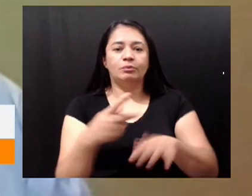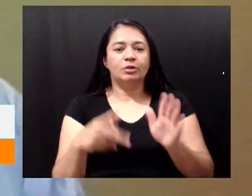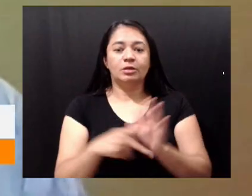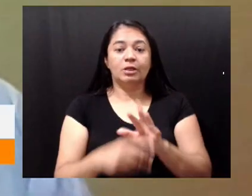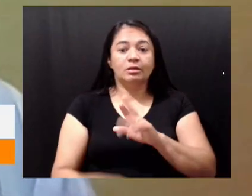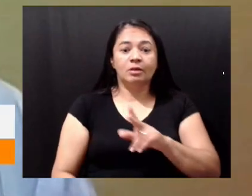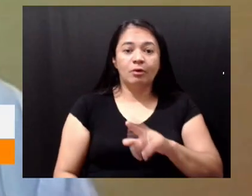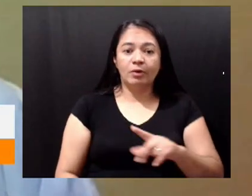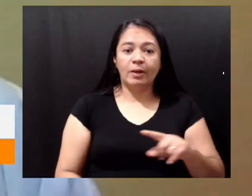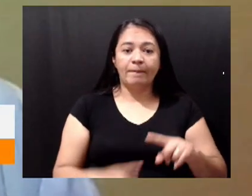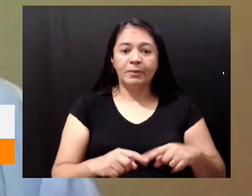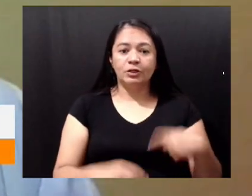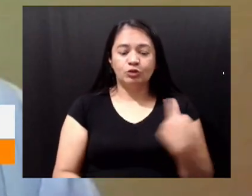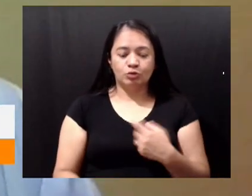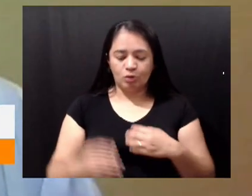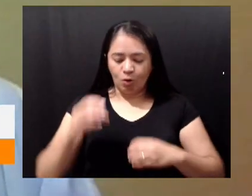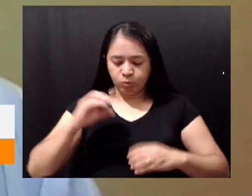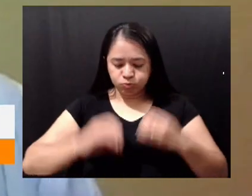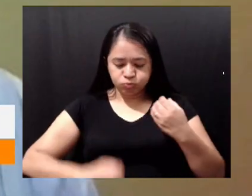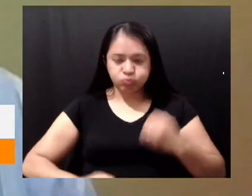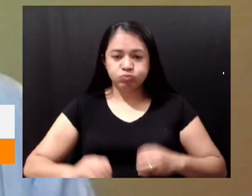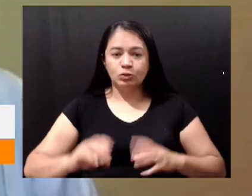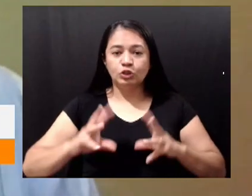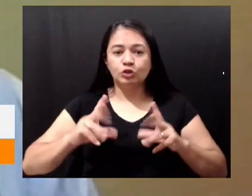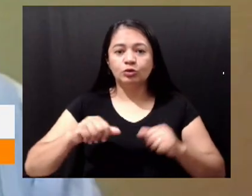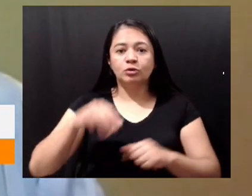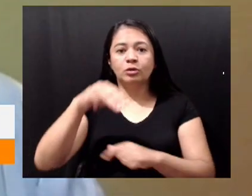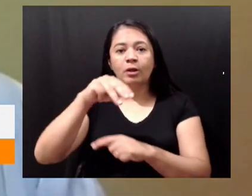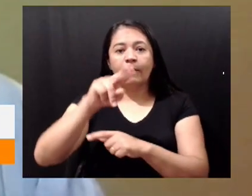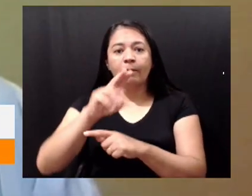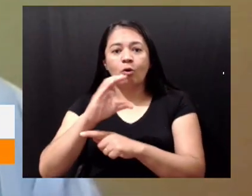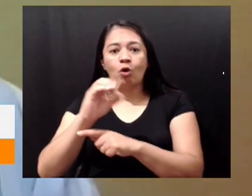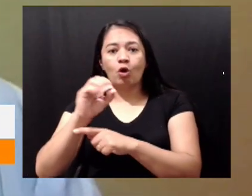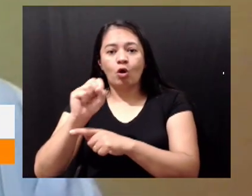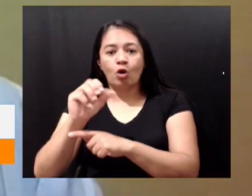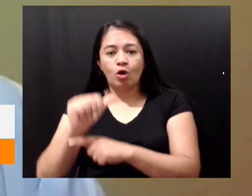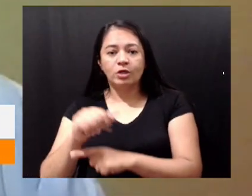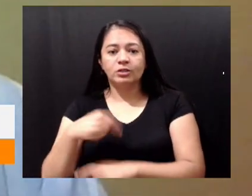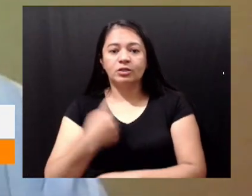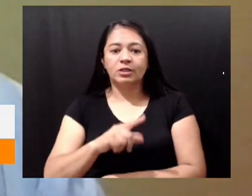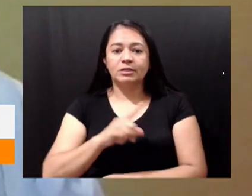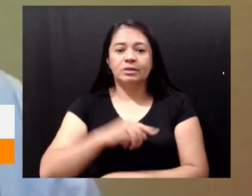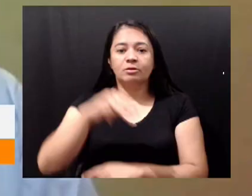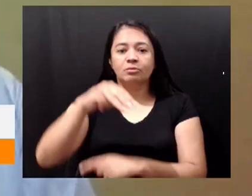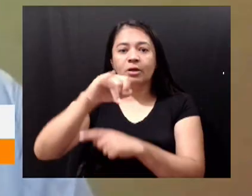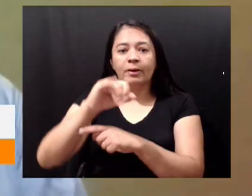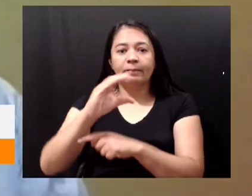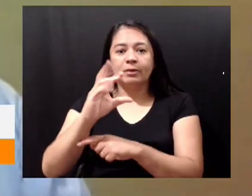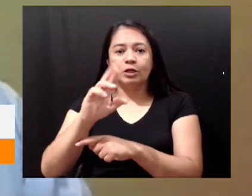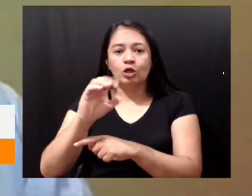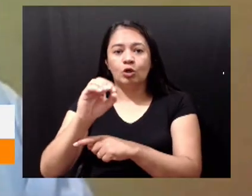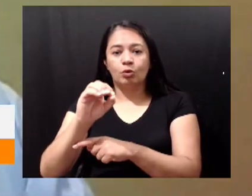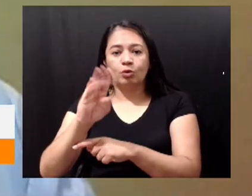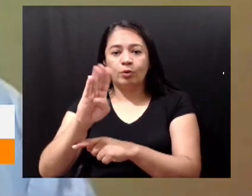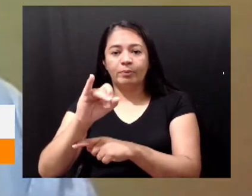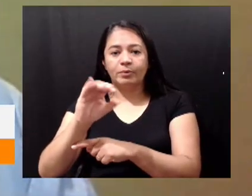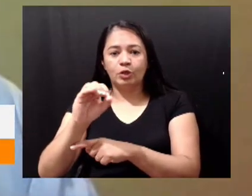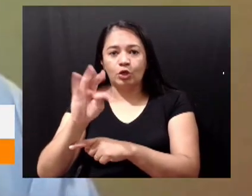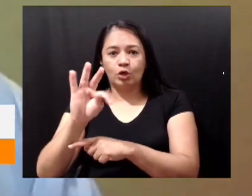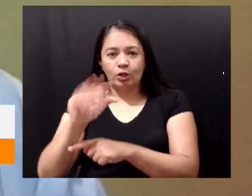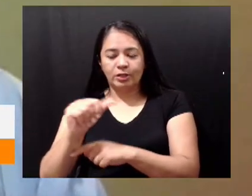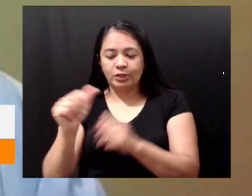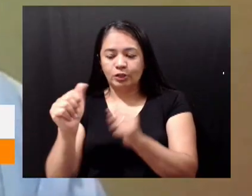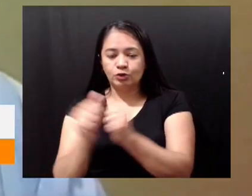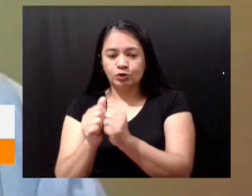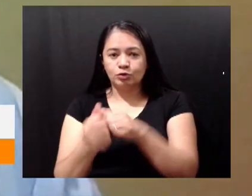nossas mucosas, né, nos orifícios, nós temos uma microbiota, que um conjunto de bactérias,